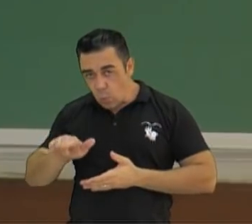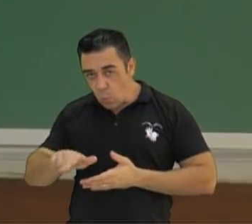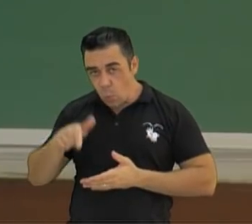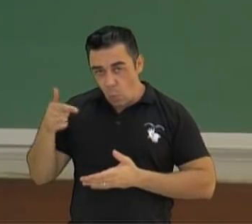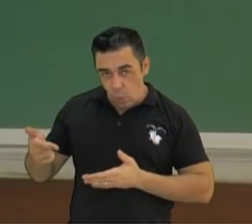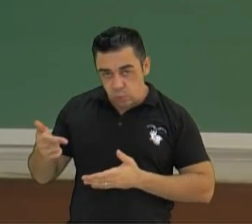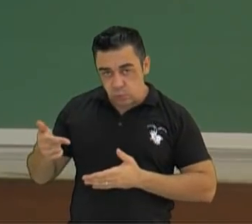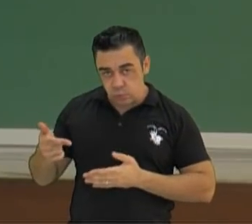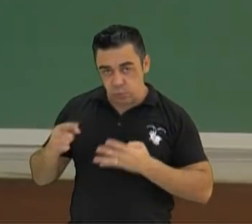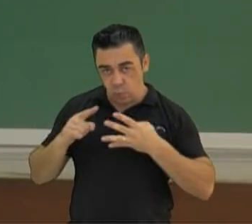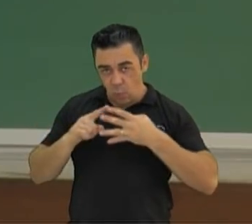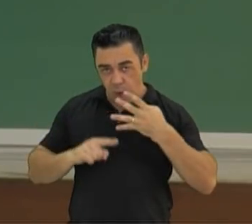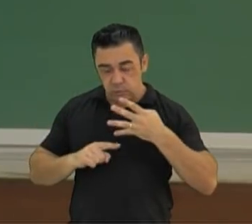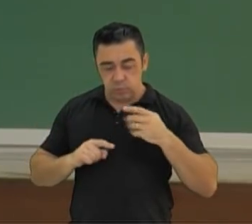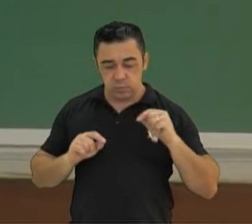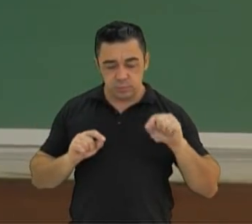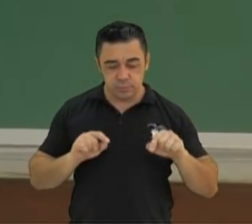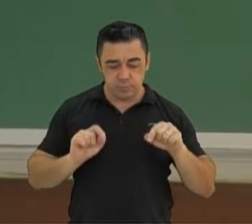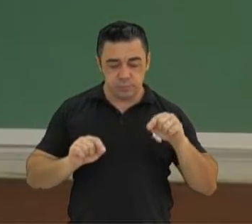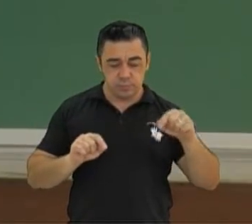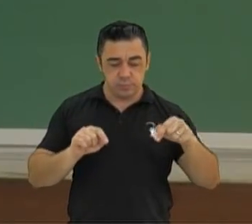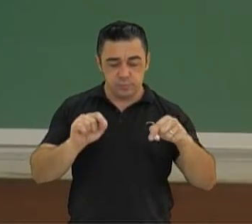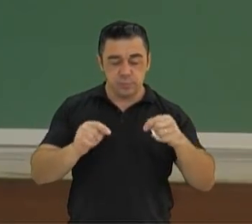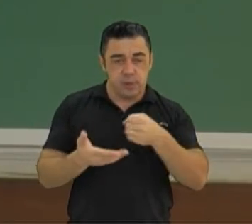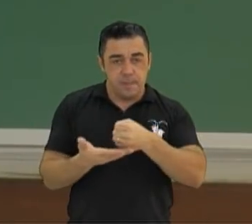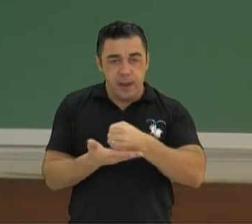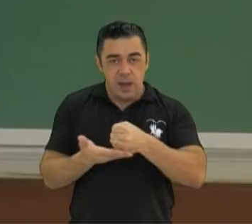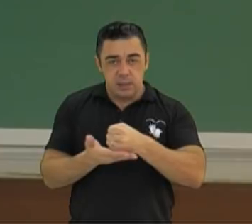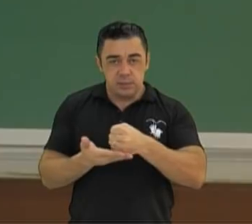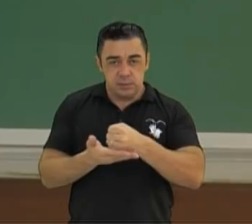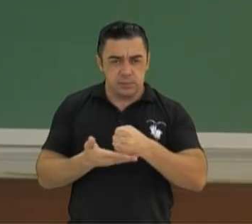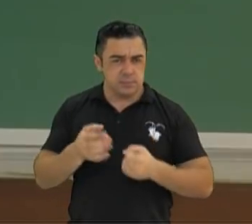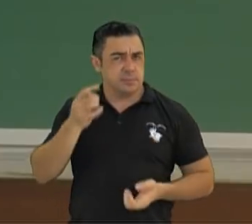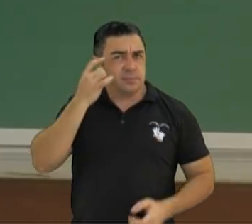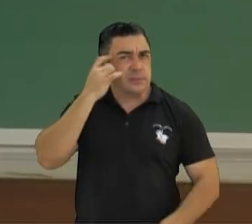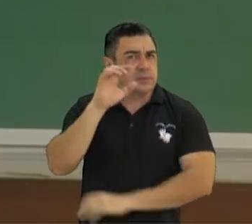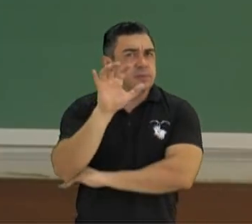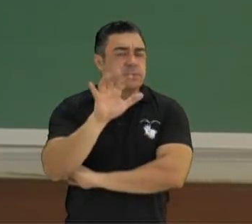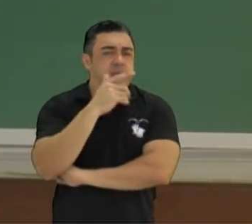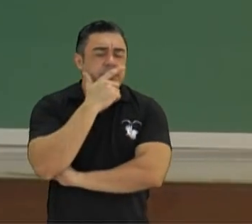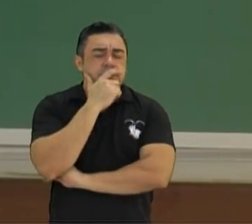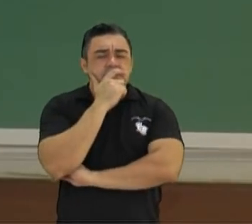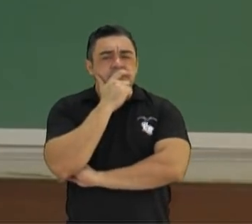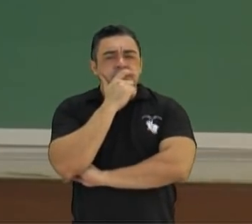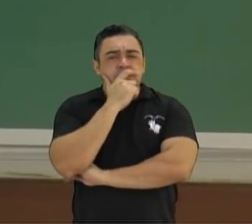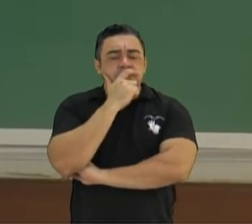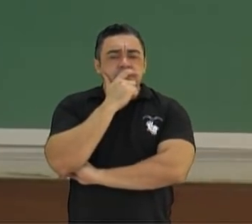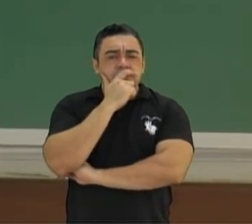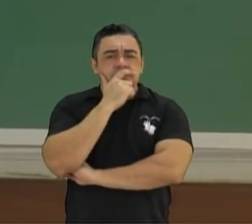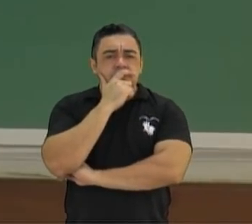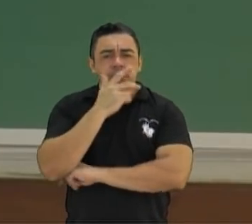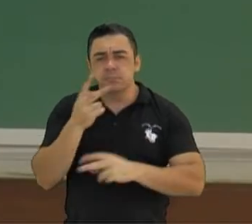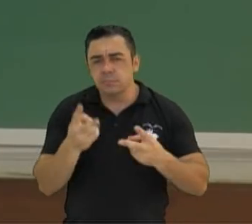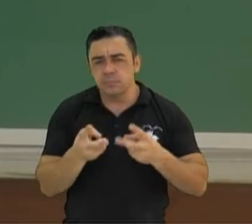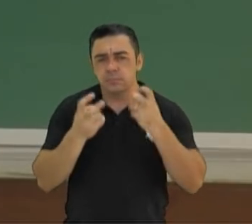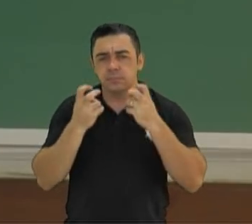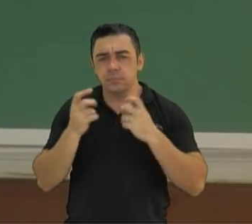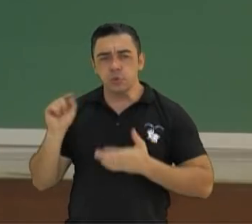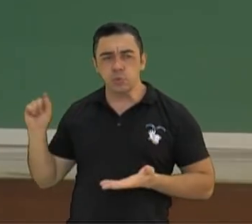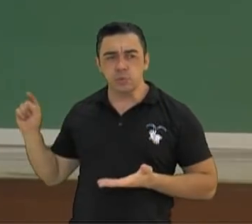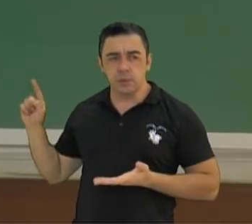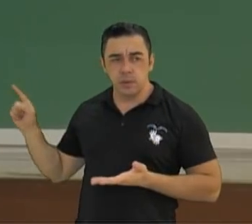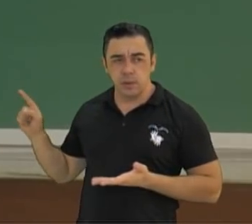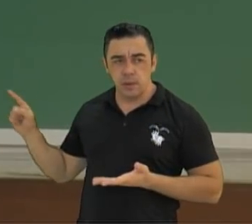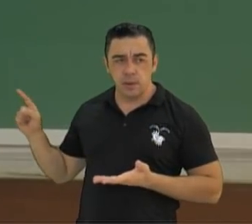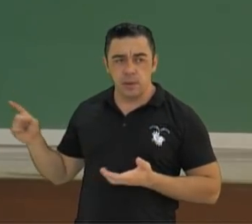demais, que são os 4, vão estar aqui, ó, na base. Pensando nisso, olhem lá o que a gente tem